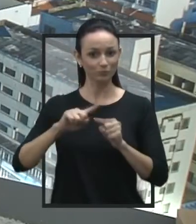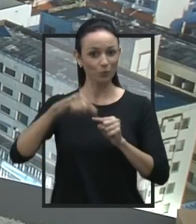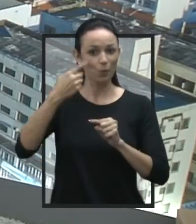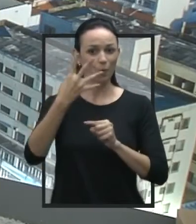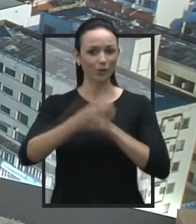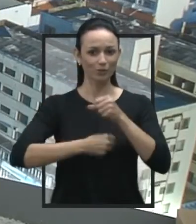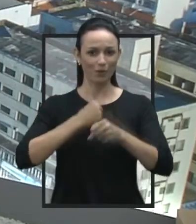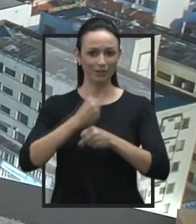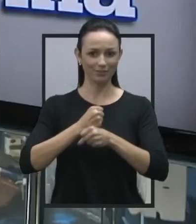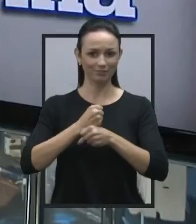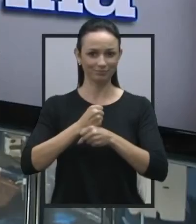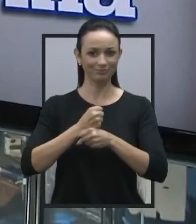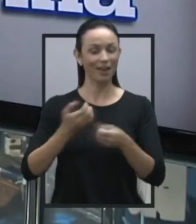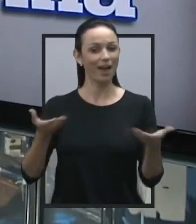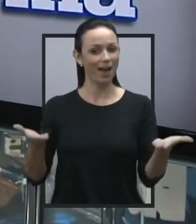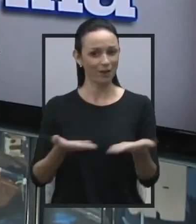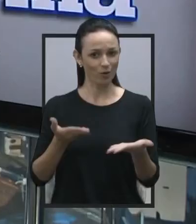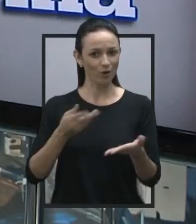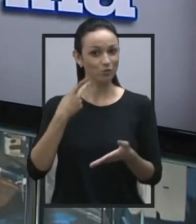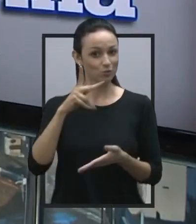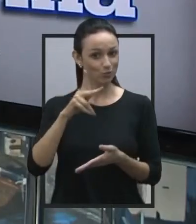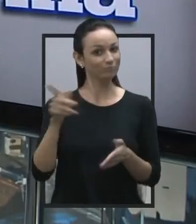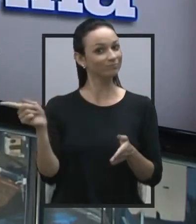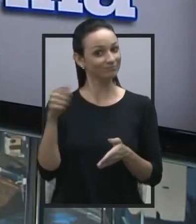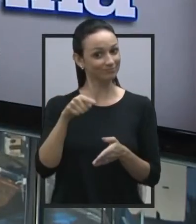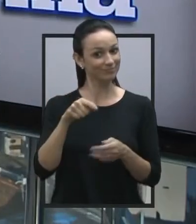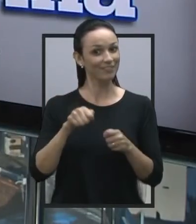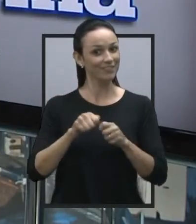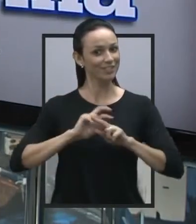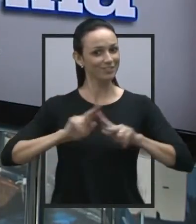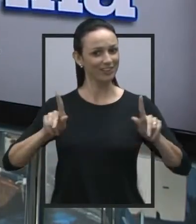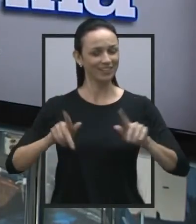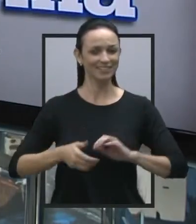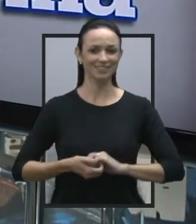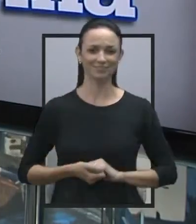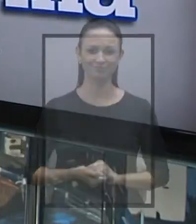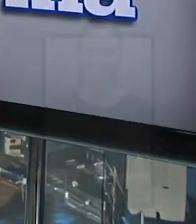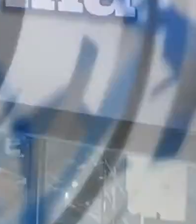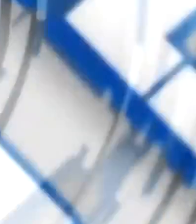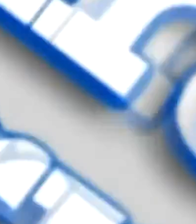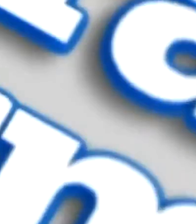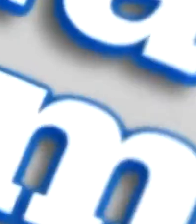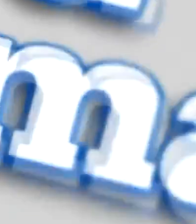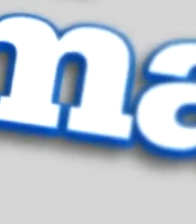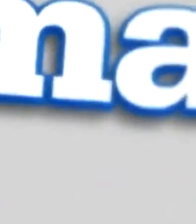os próximos 4 anos. Agora é a sua vez de fazer a diferença.